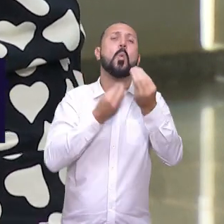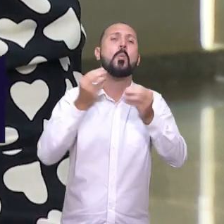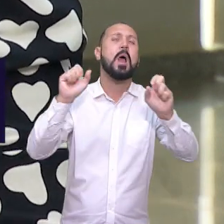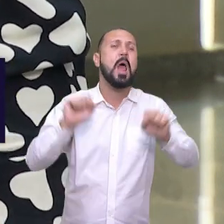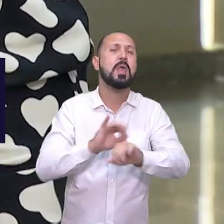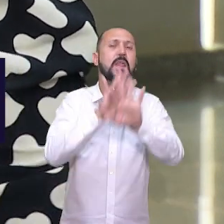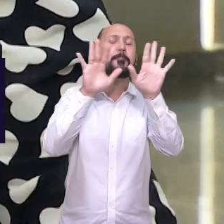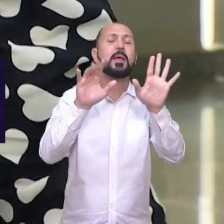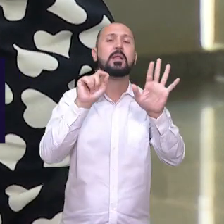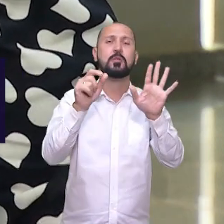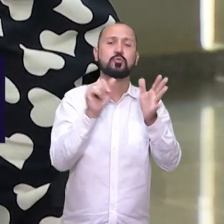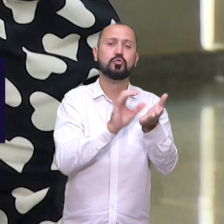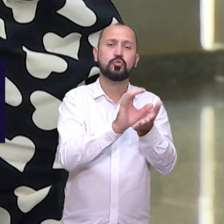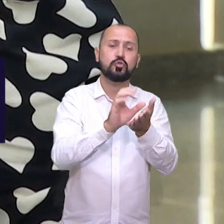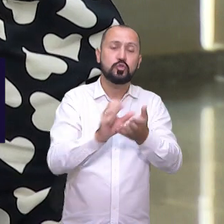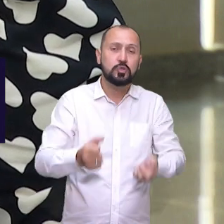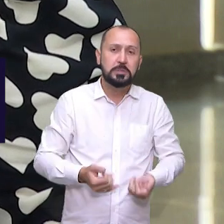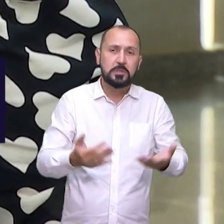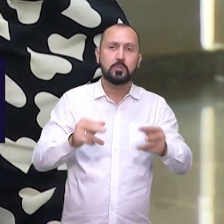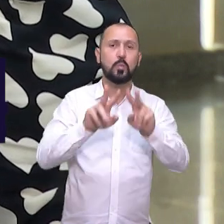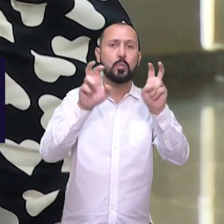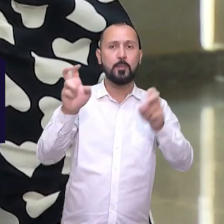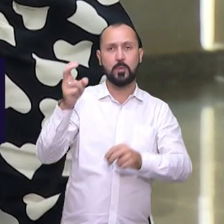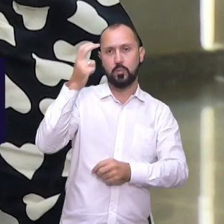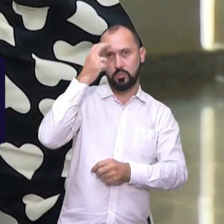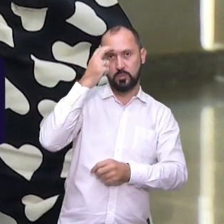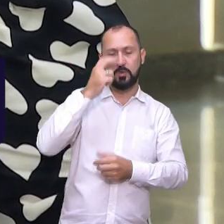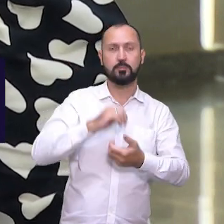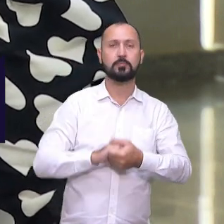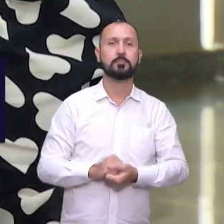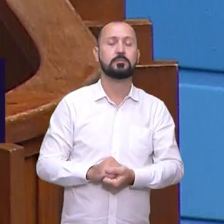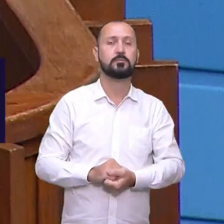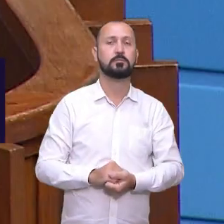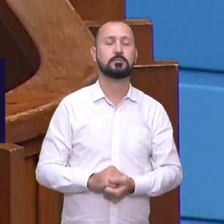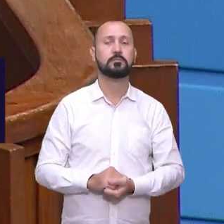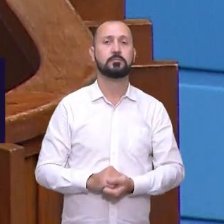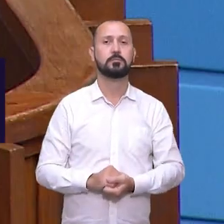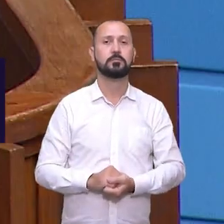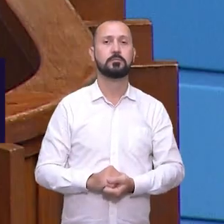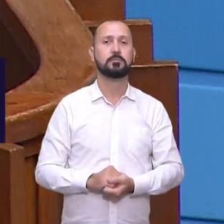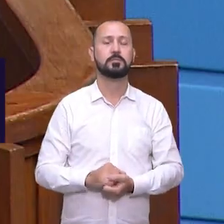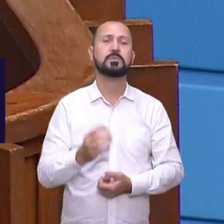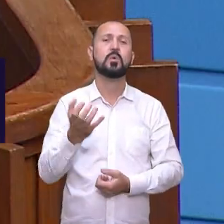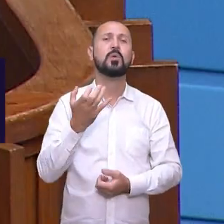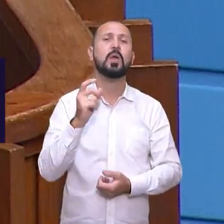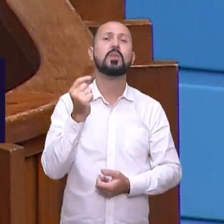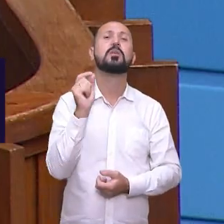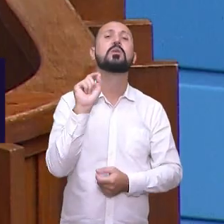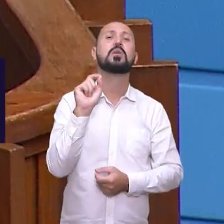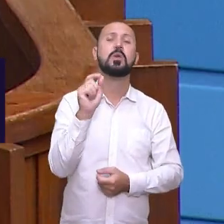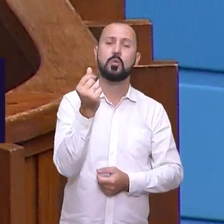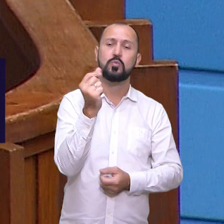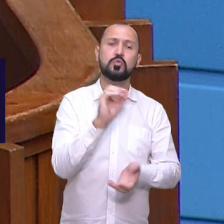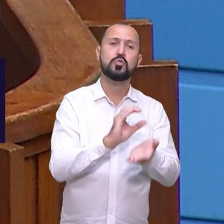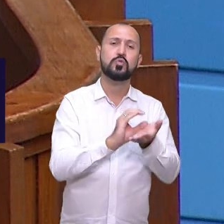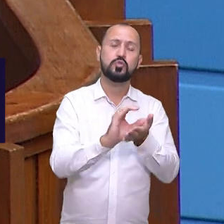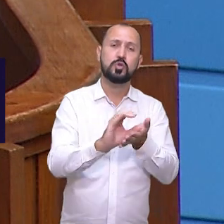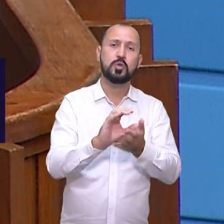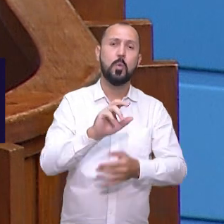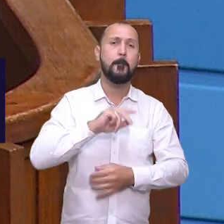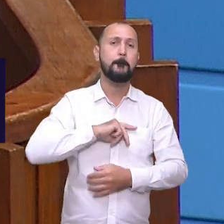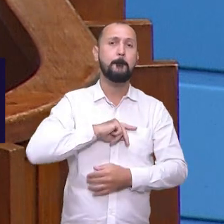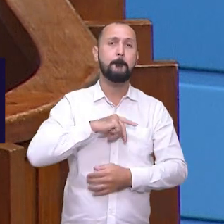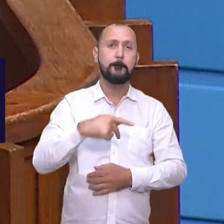tribuna sobre a transparência dos gastos públicos com eventos culturais. Nós queremos que o